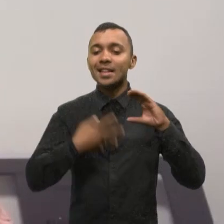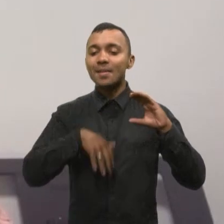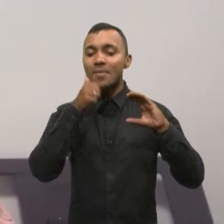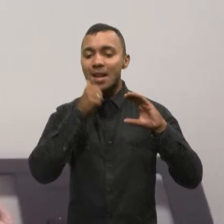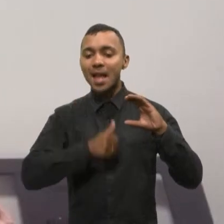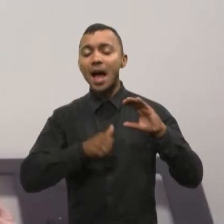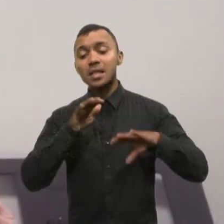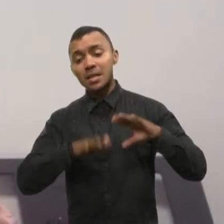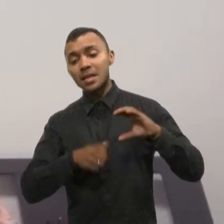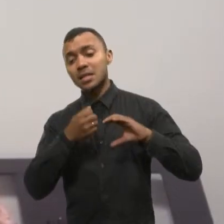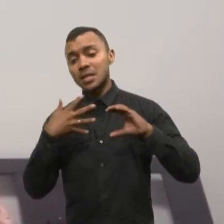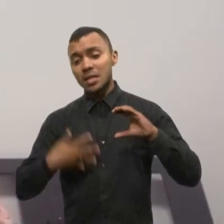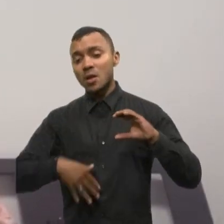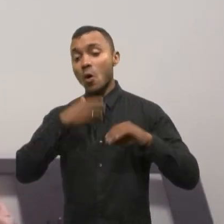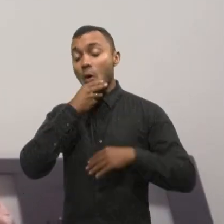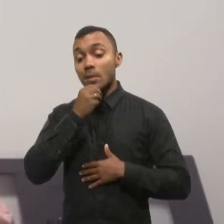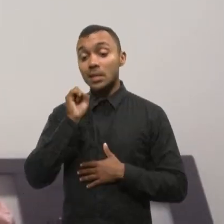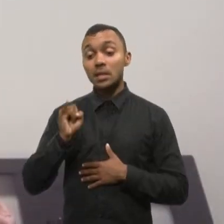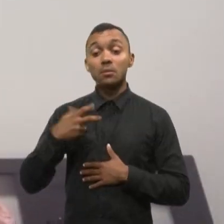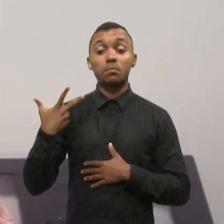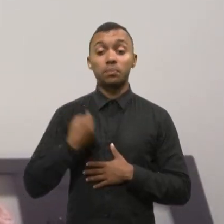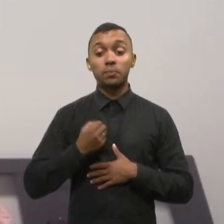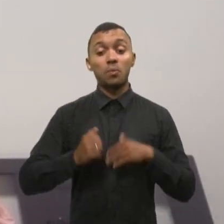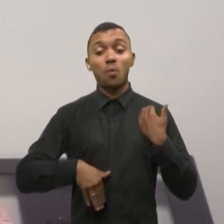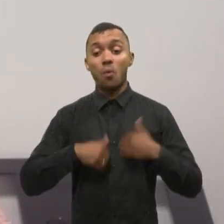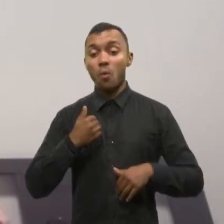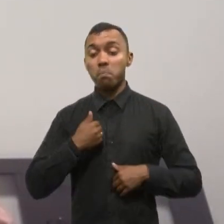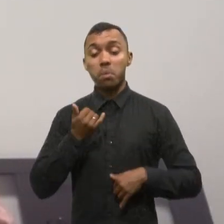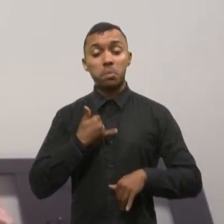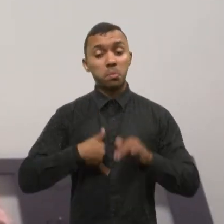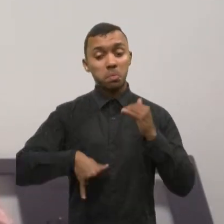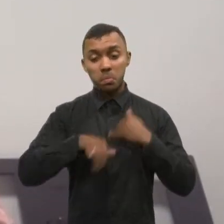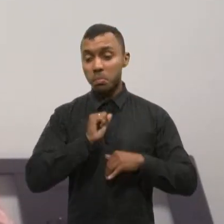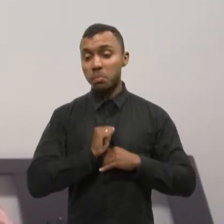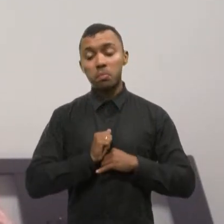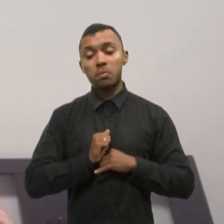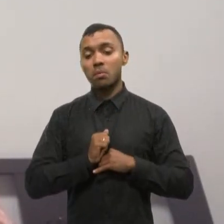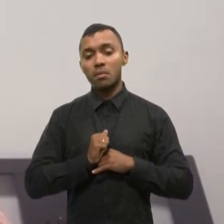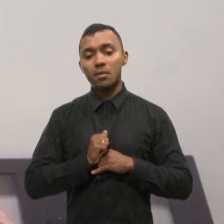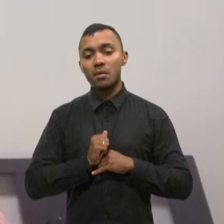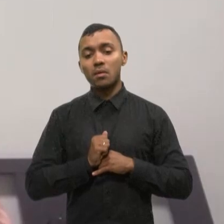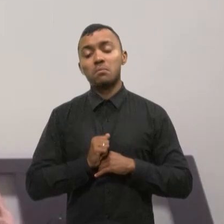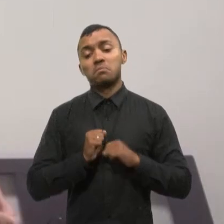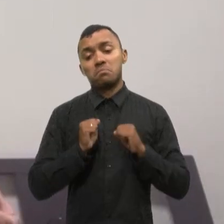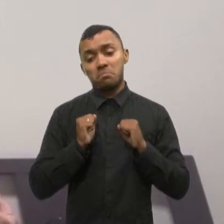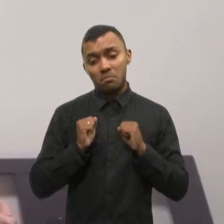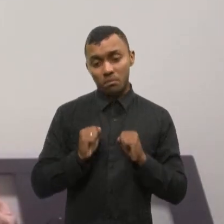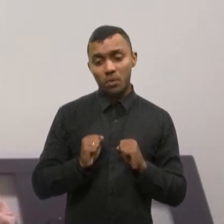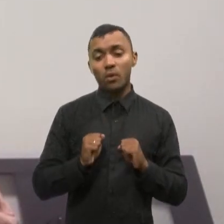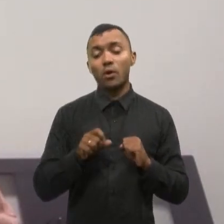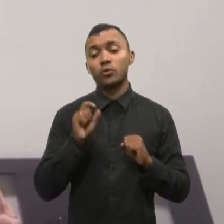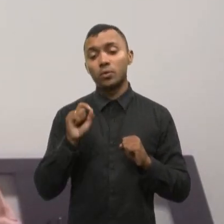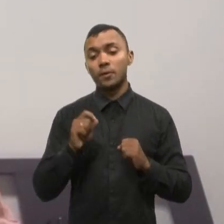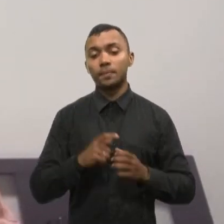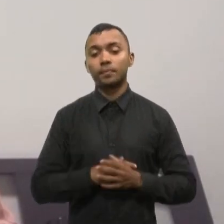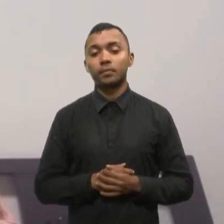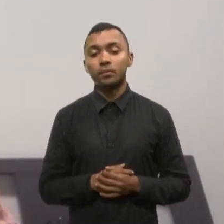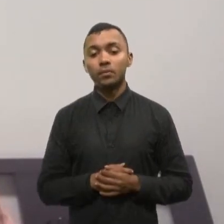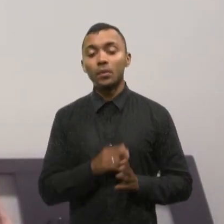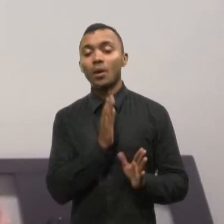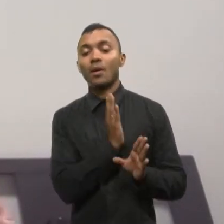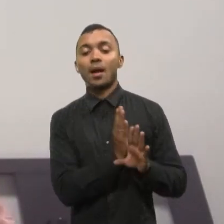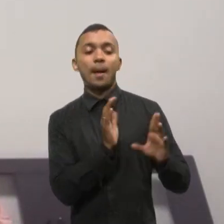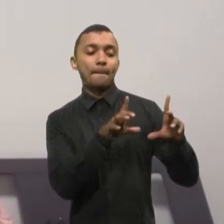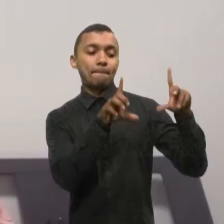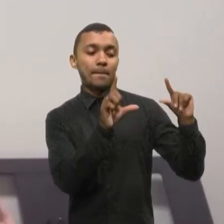os efeitos da hormonoterapia, eles podem ser muito salutares para esses adolescentes, porque diminui um